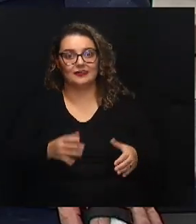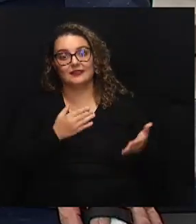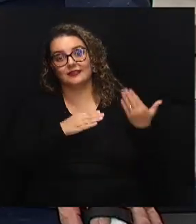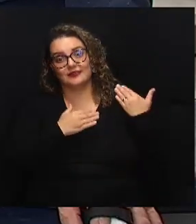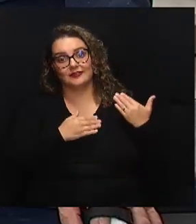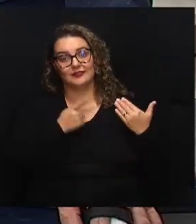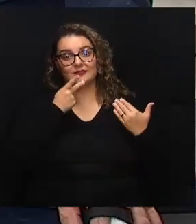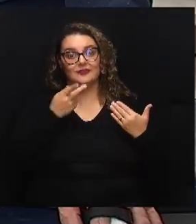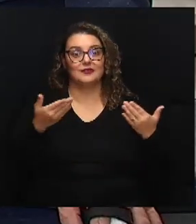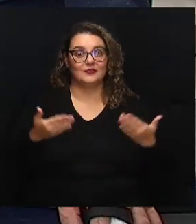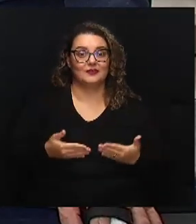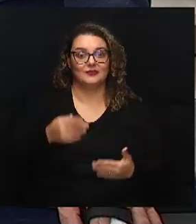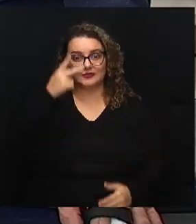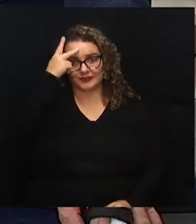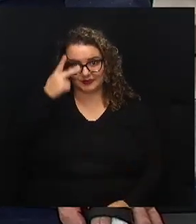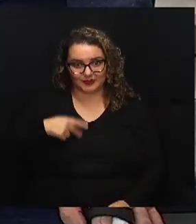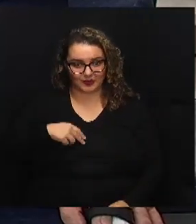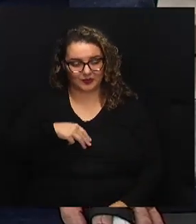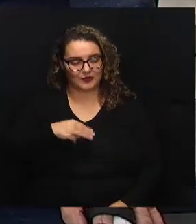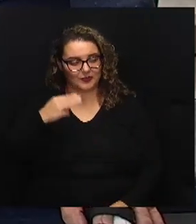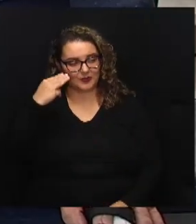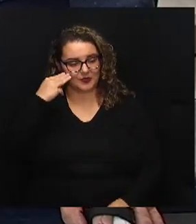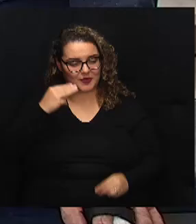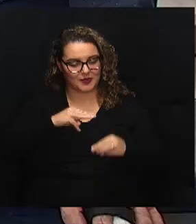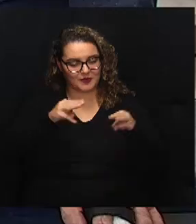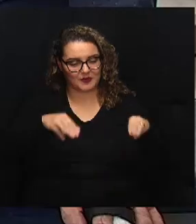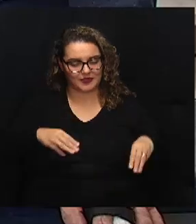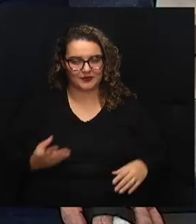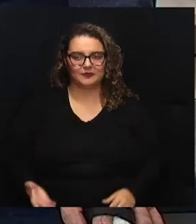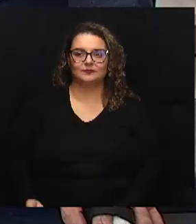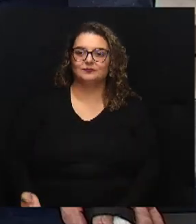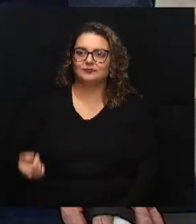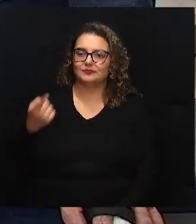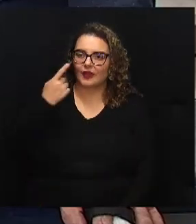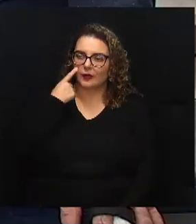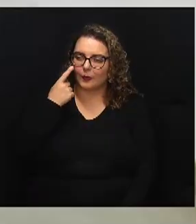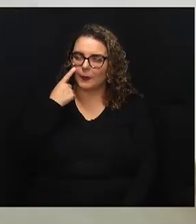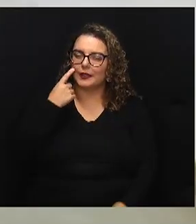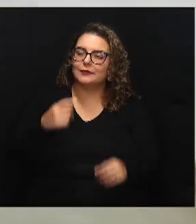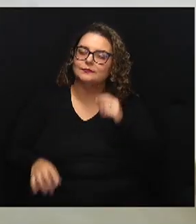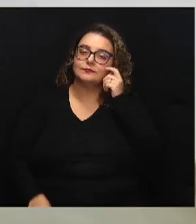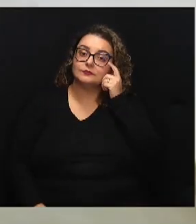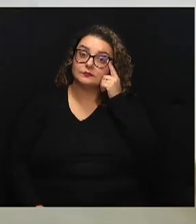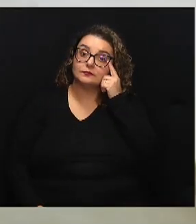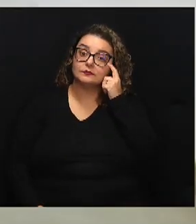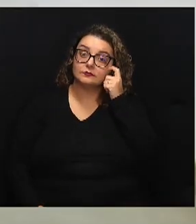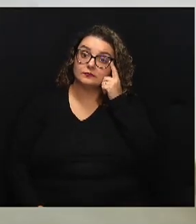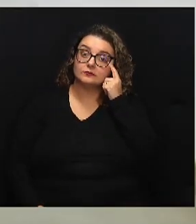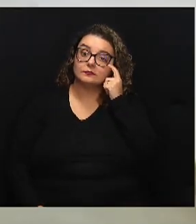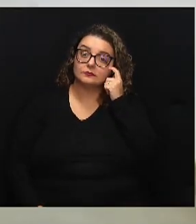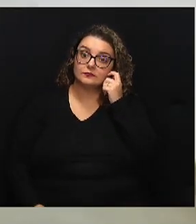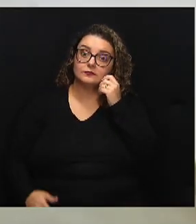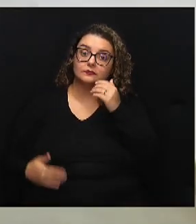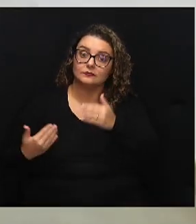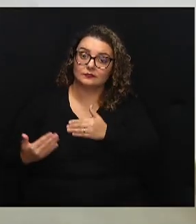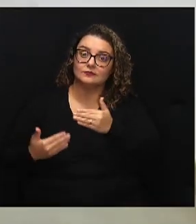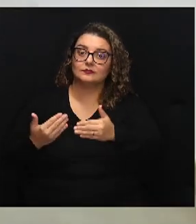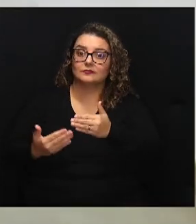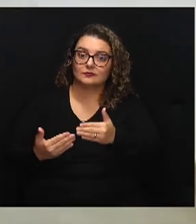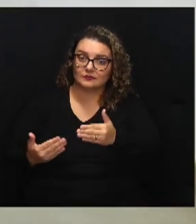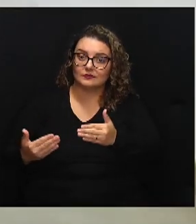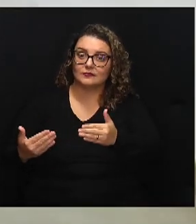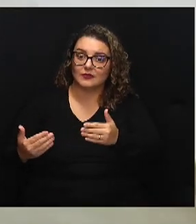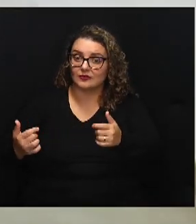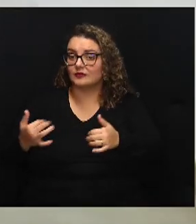aqui no próprio memorial? Olha, foi uma caminhada, mas foi uma caminhada gloriosa,